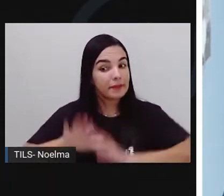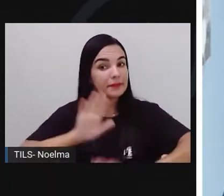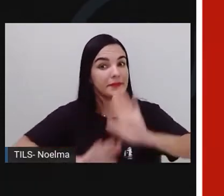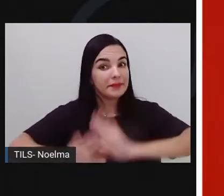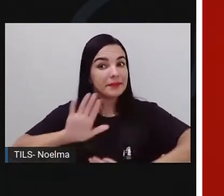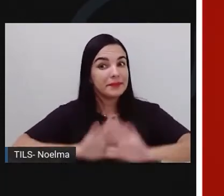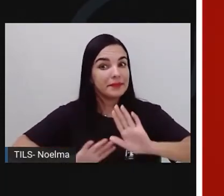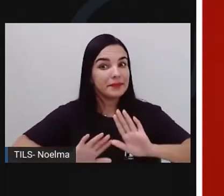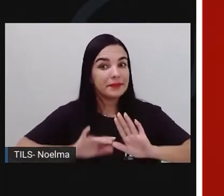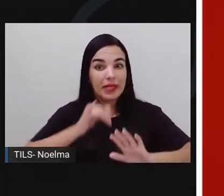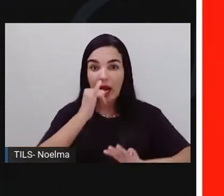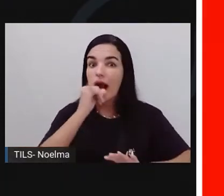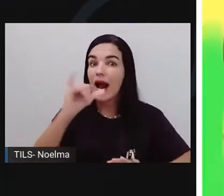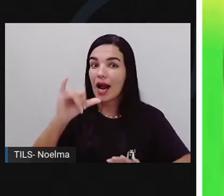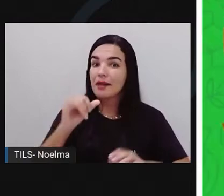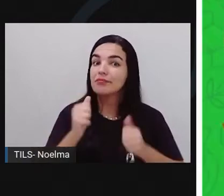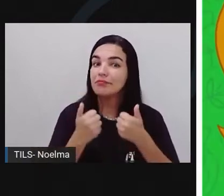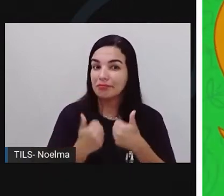a eletricidade.